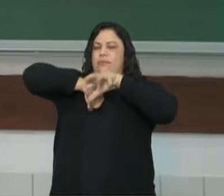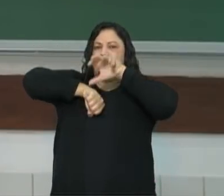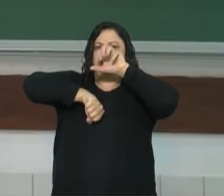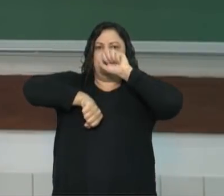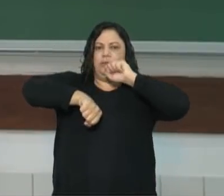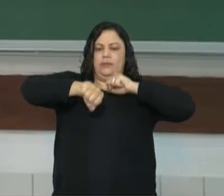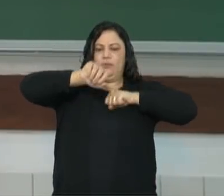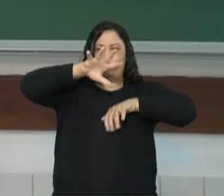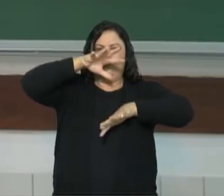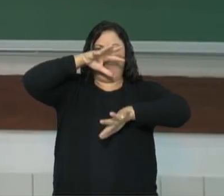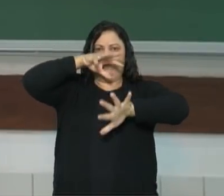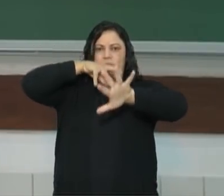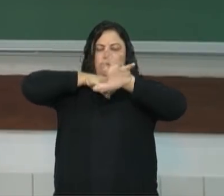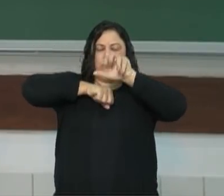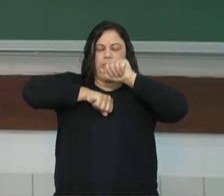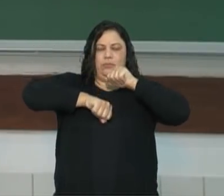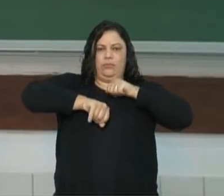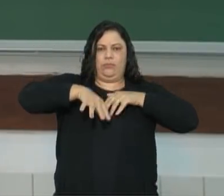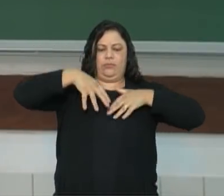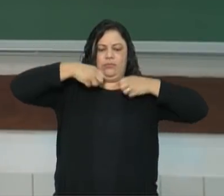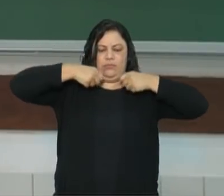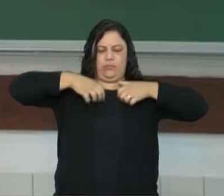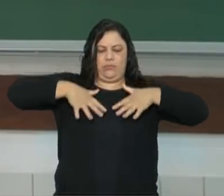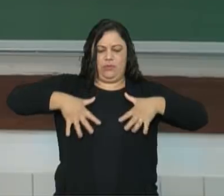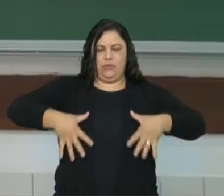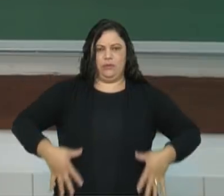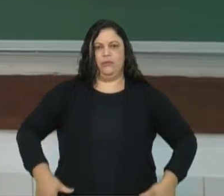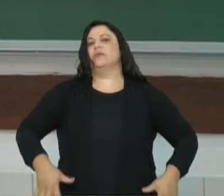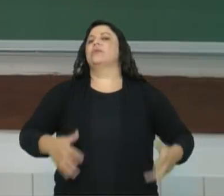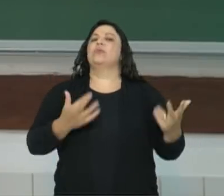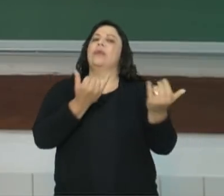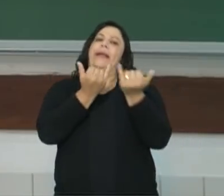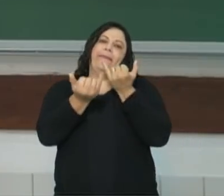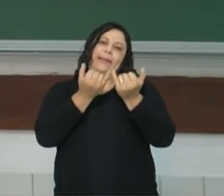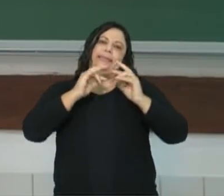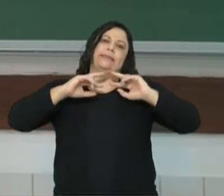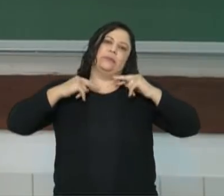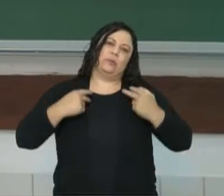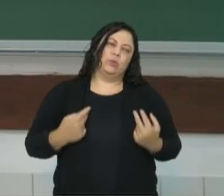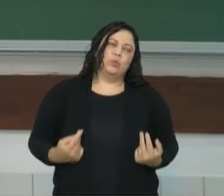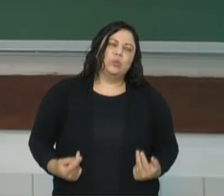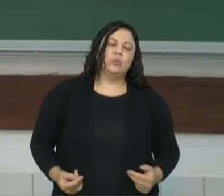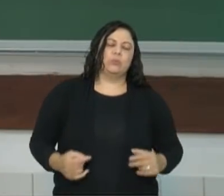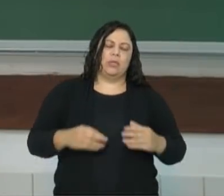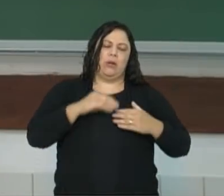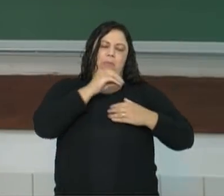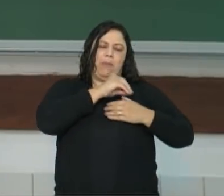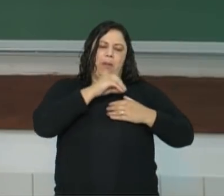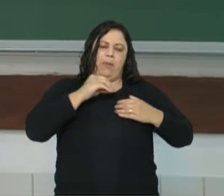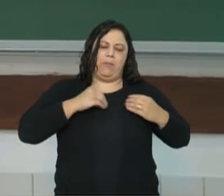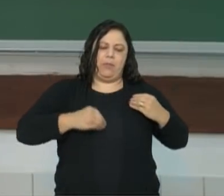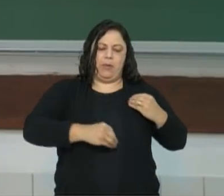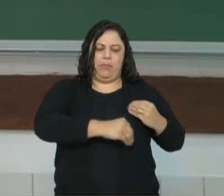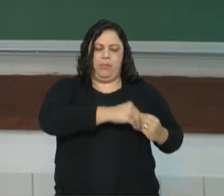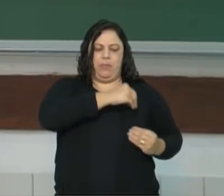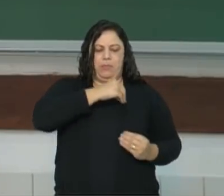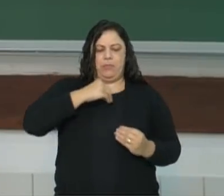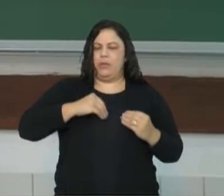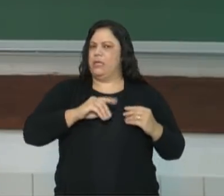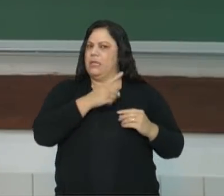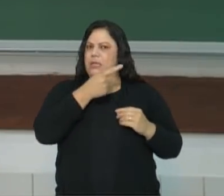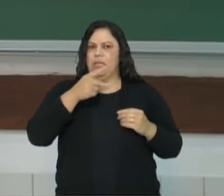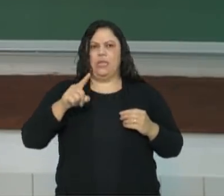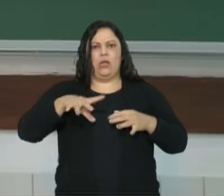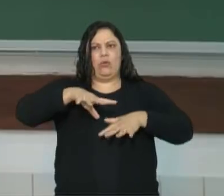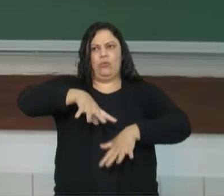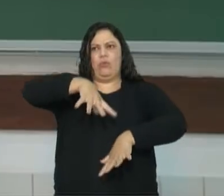gasosa do ar com o sangue. Não é um pulmão bem estabelecido com o nosso, com brônquios, bronquíolos. Não. Só uma bolsa que se